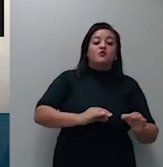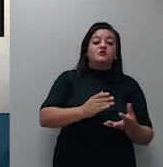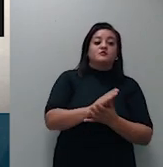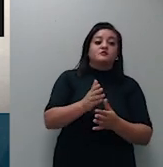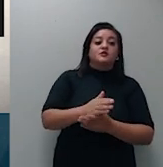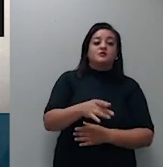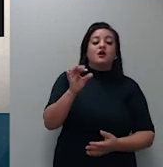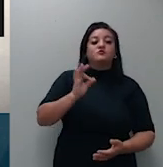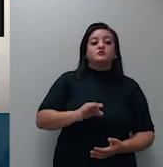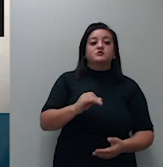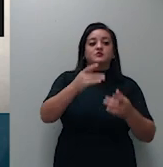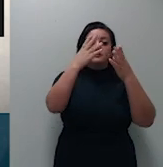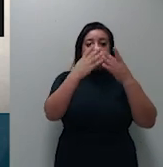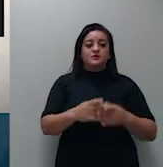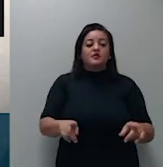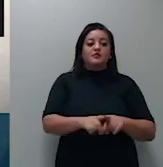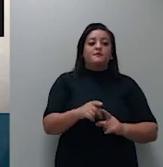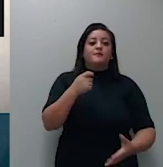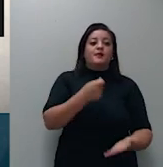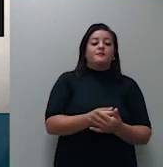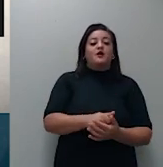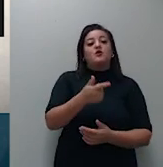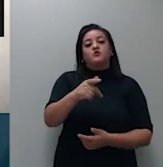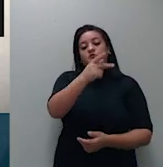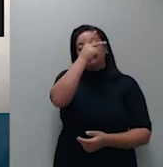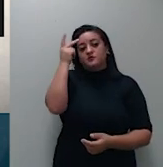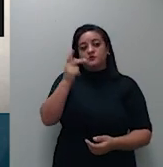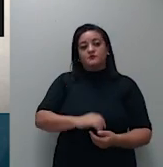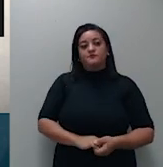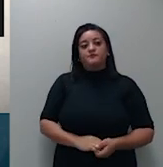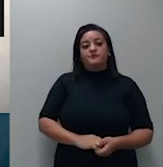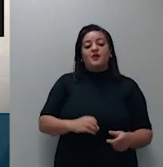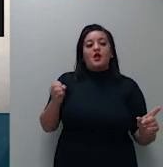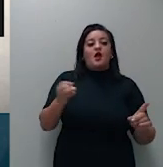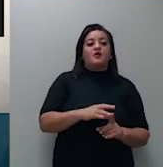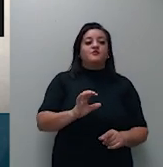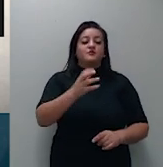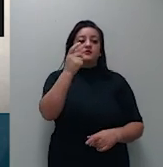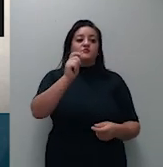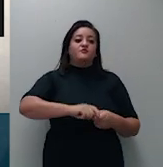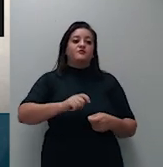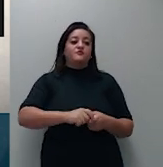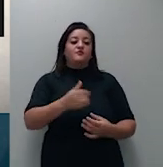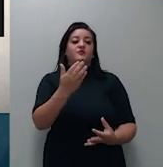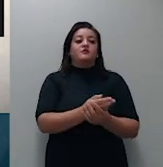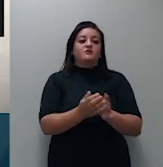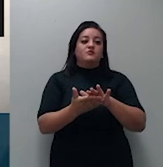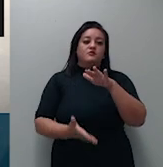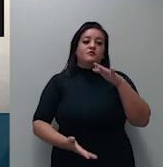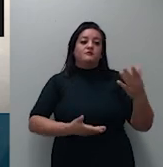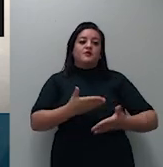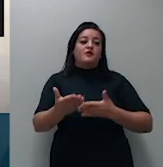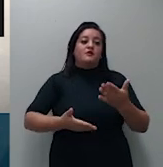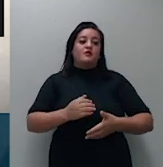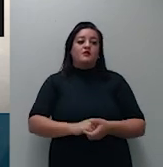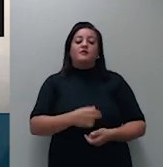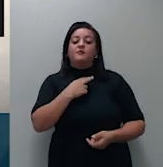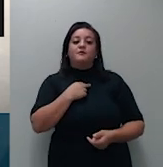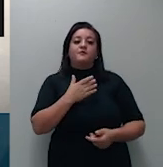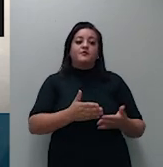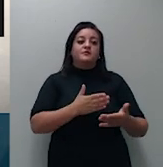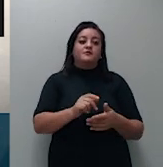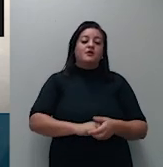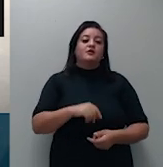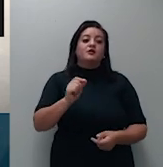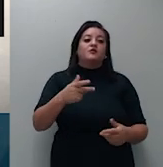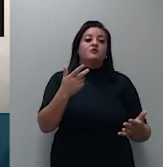parte da parte do certa que a sua orientação também se aplica o terceiro acertado pela decisão proferida nos autos da partilha do pão não